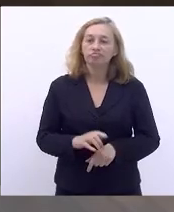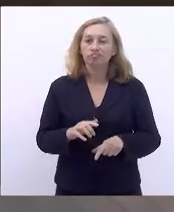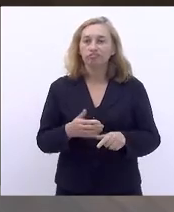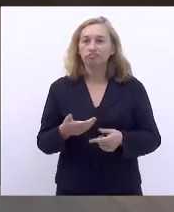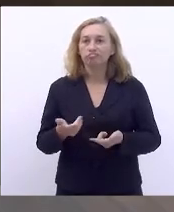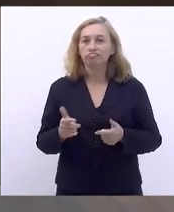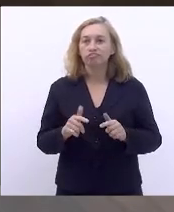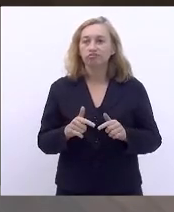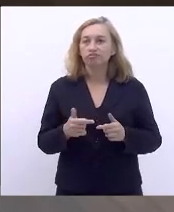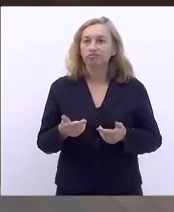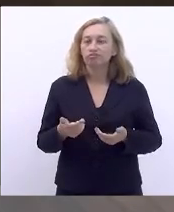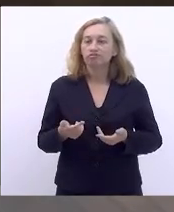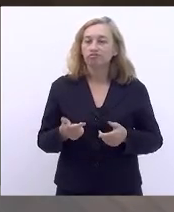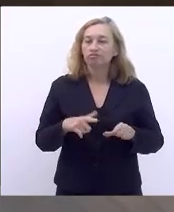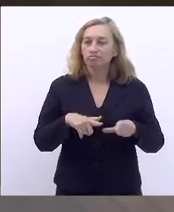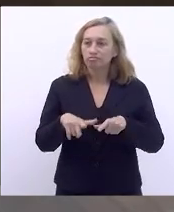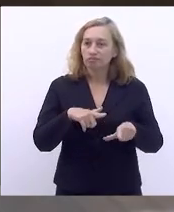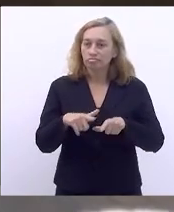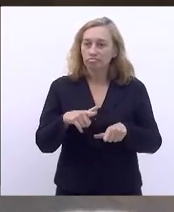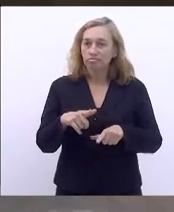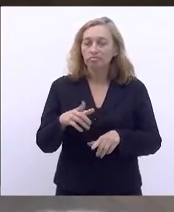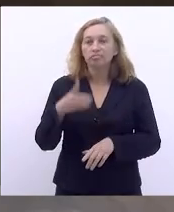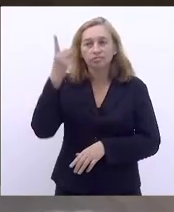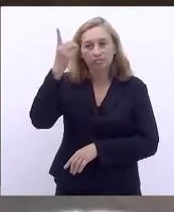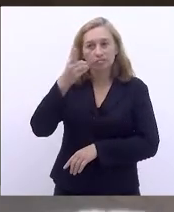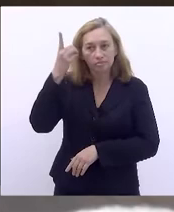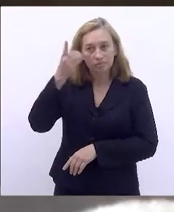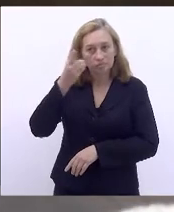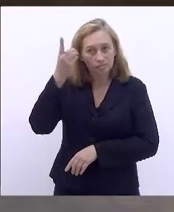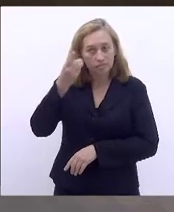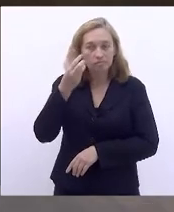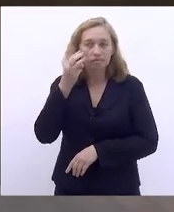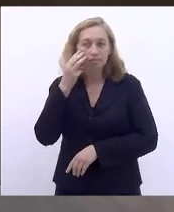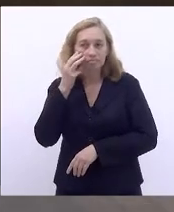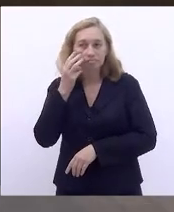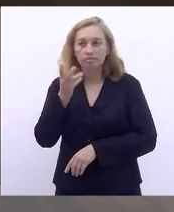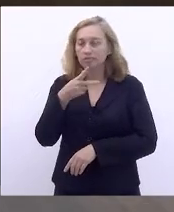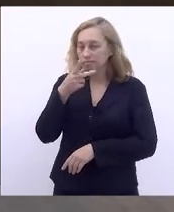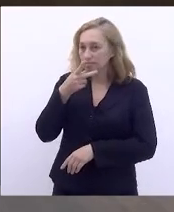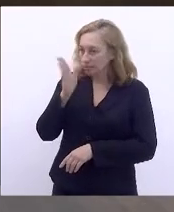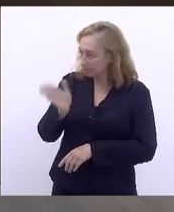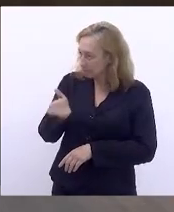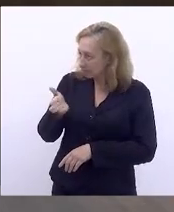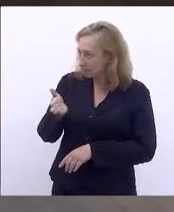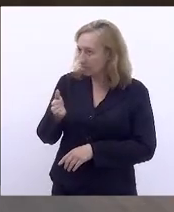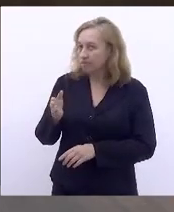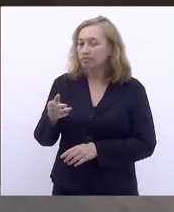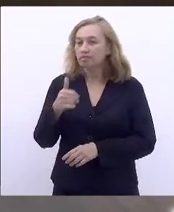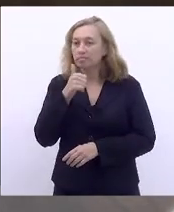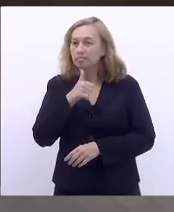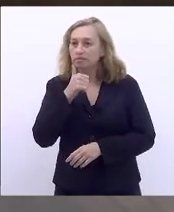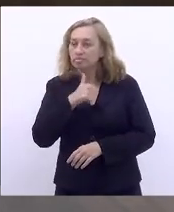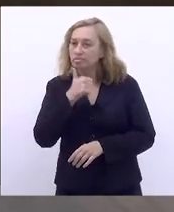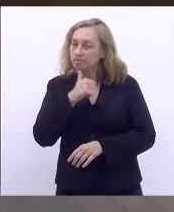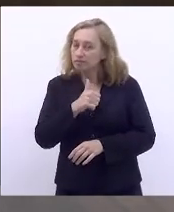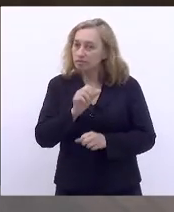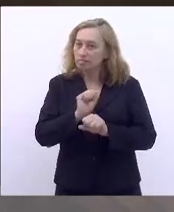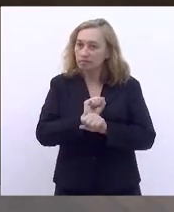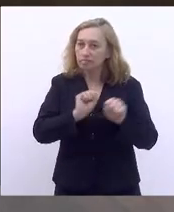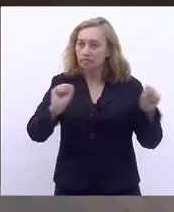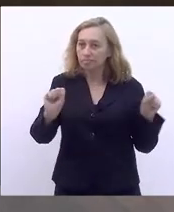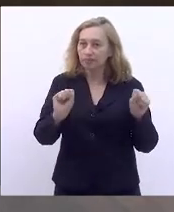Como bem disse aqui o deputado Valdec, desde lá, deputado Valdec, das mulheres alforriadas até